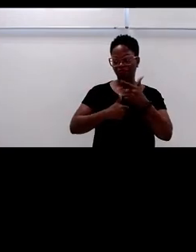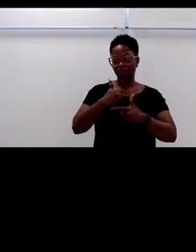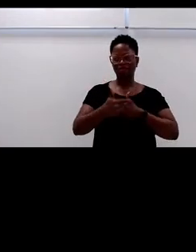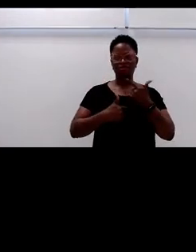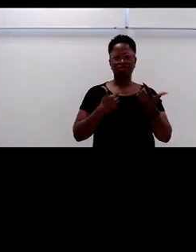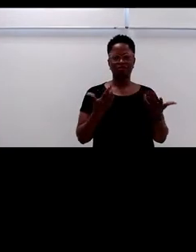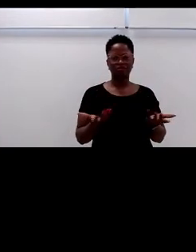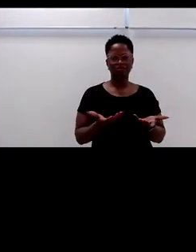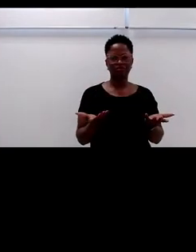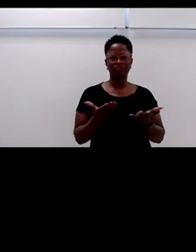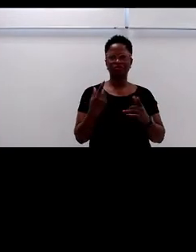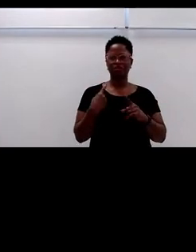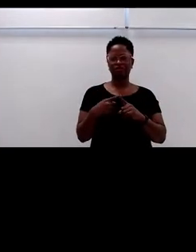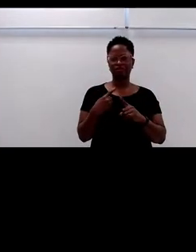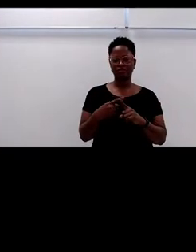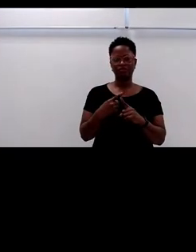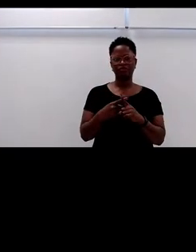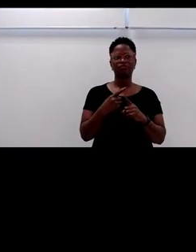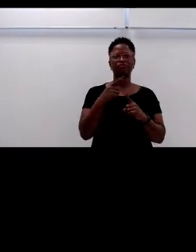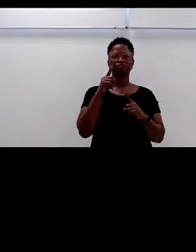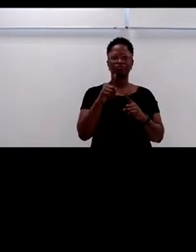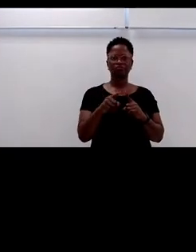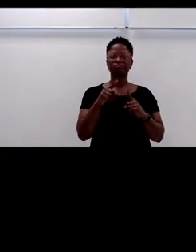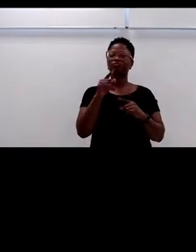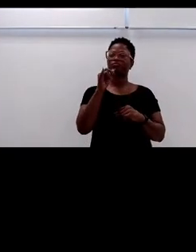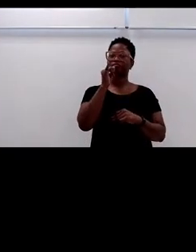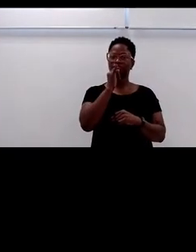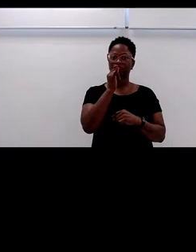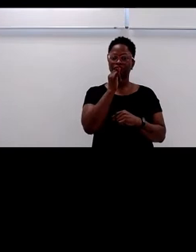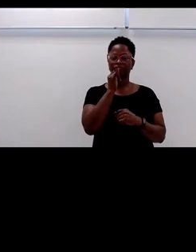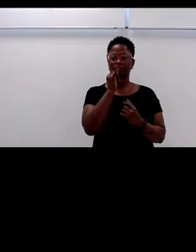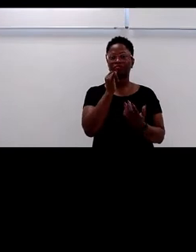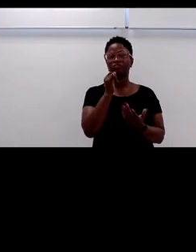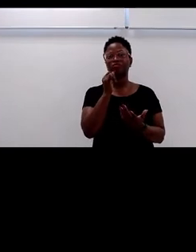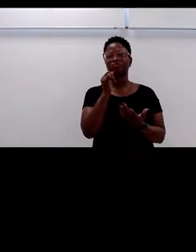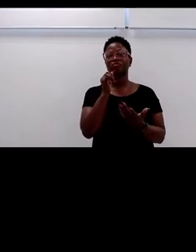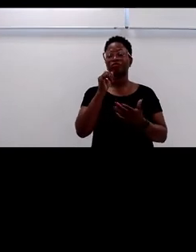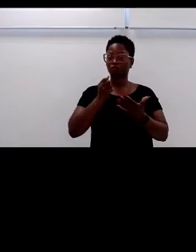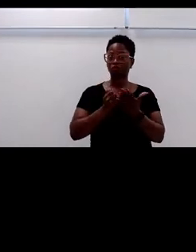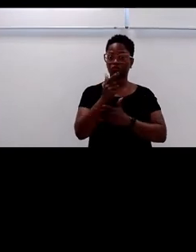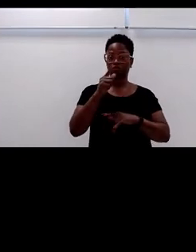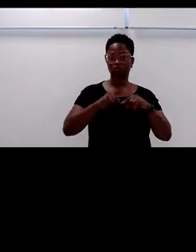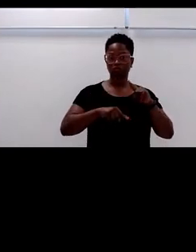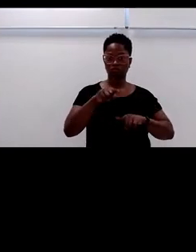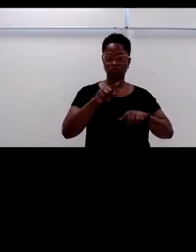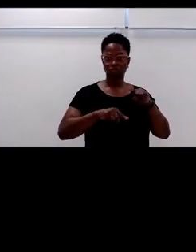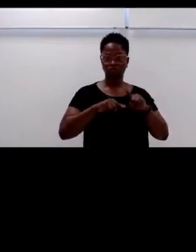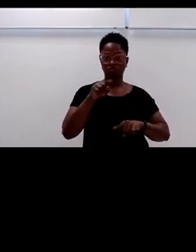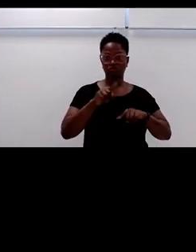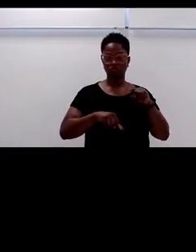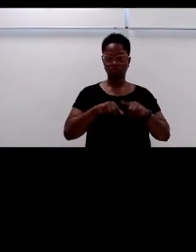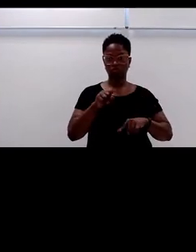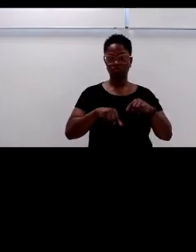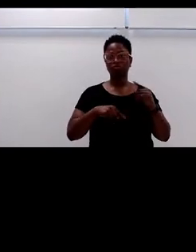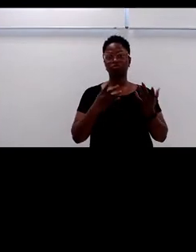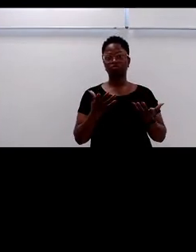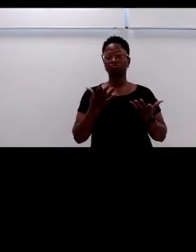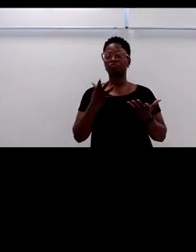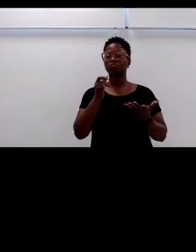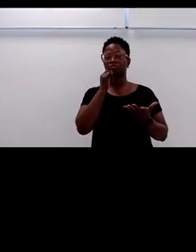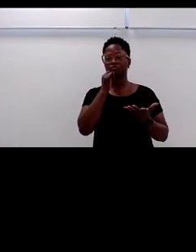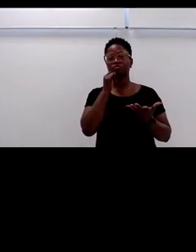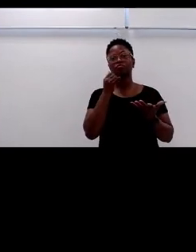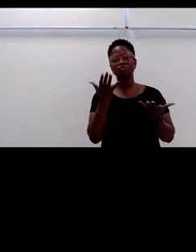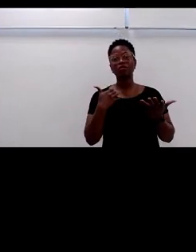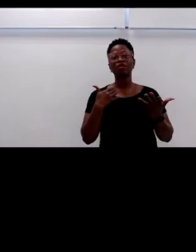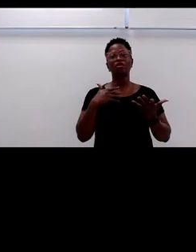vida, 2 anos. Foi para juntar grana, para eu comprar um material, para fazer pintura em carro, moto,